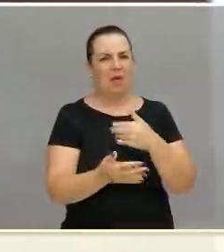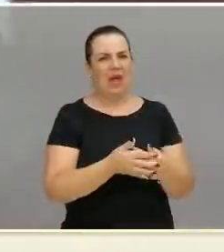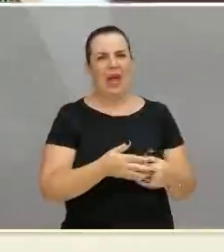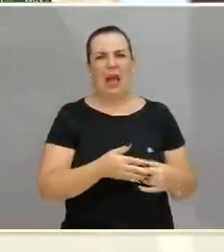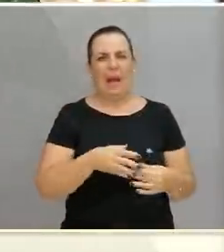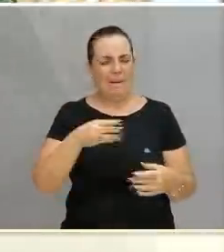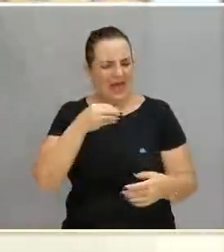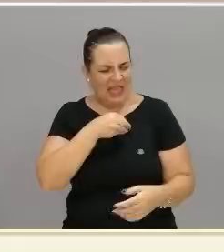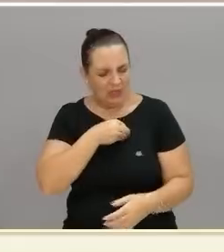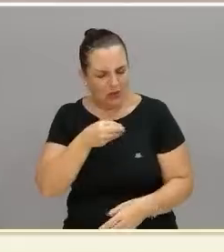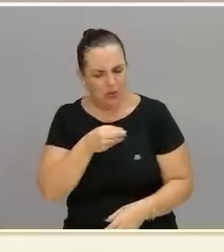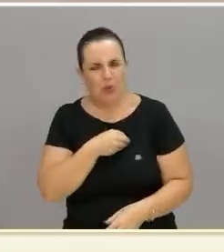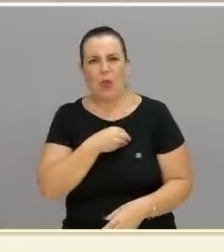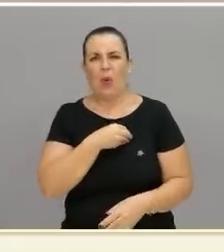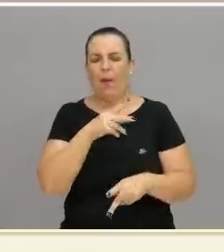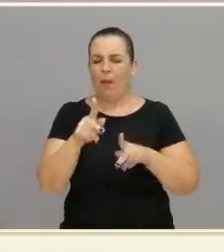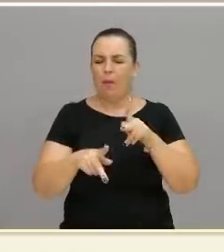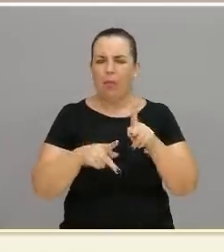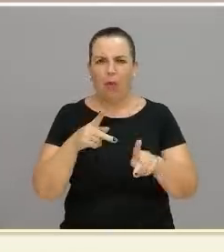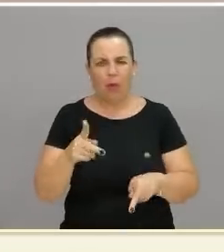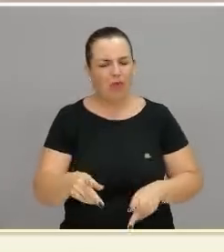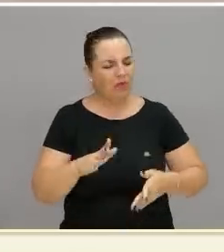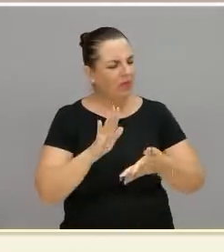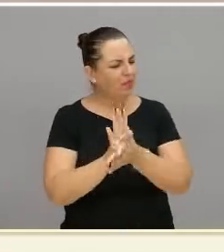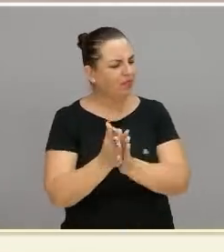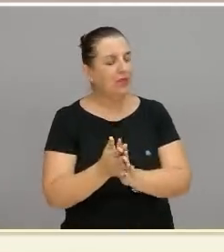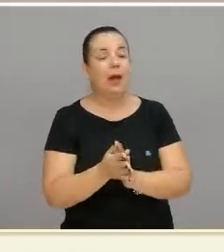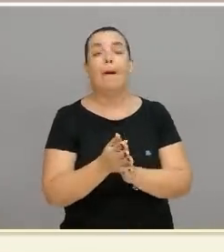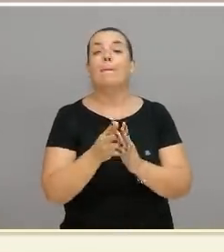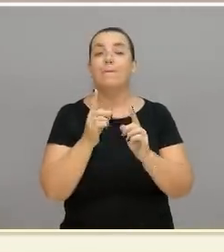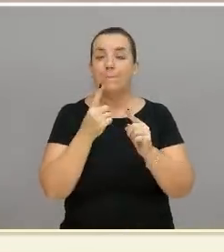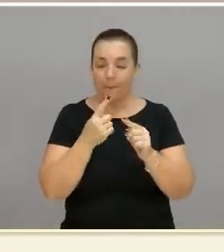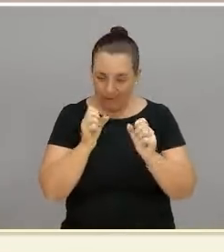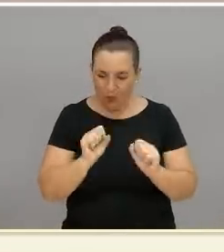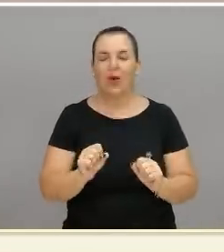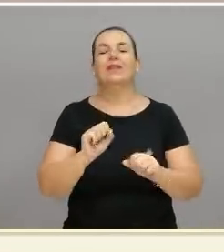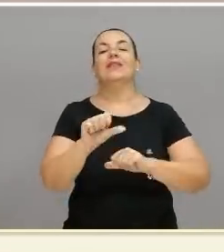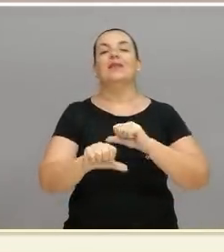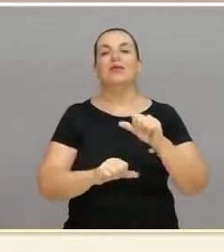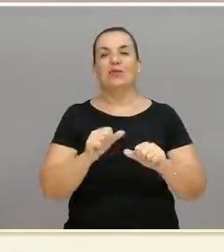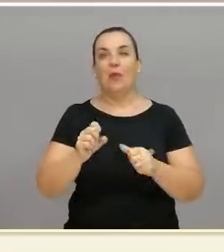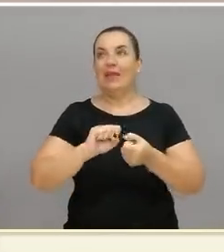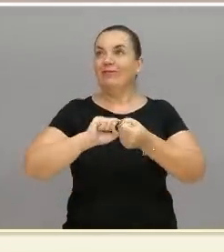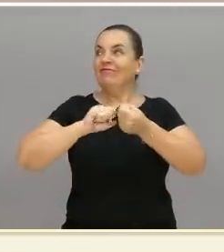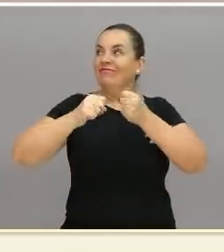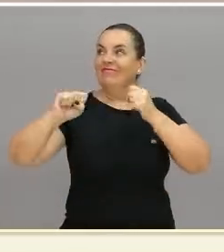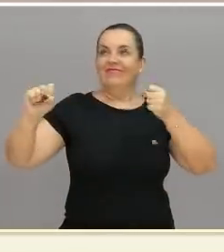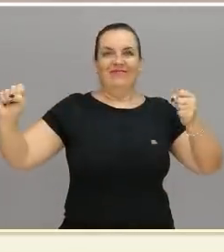povo arrasado, em uma grande nação. E olha, é só